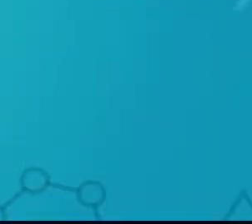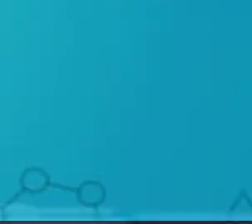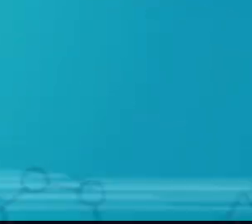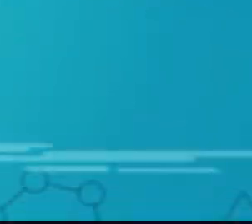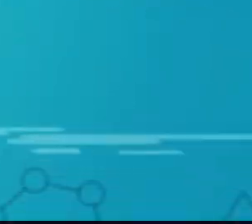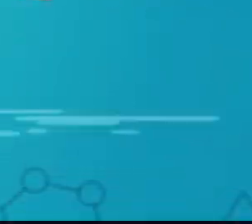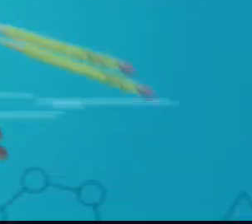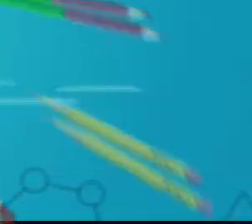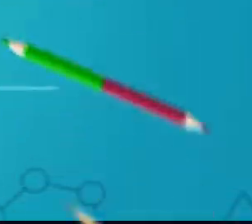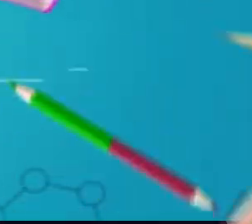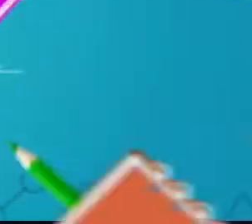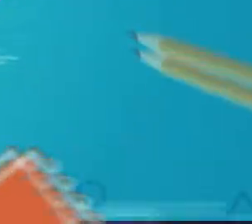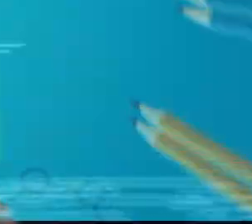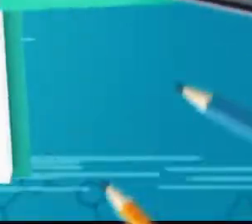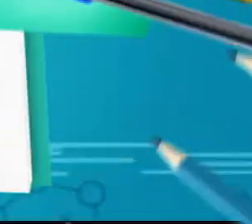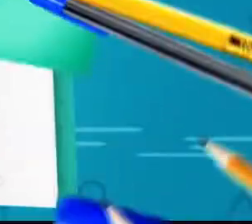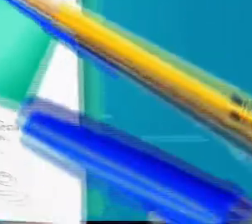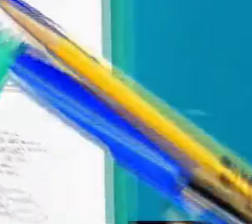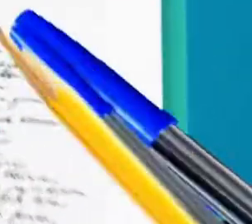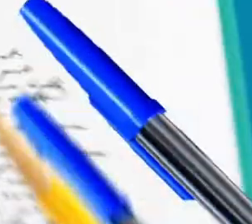Tchau! Tchau!